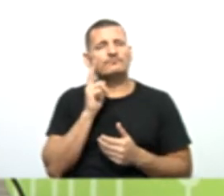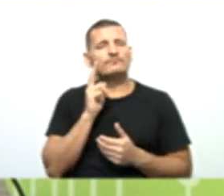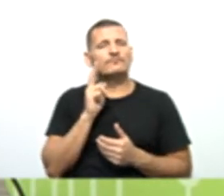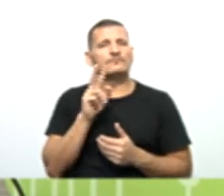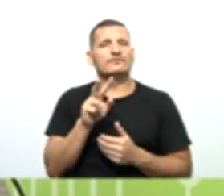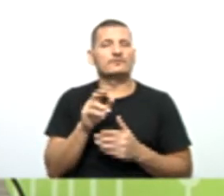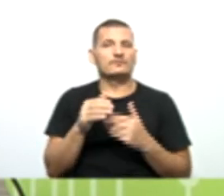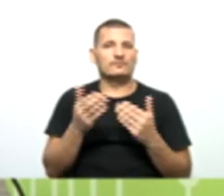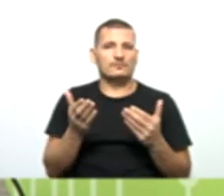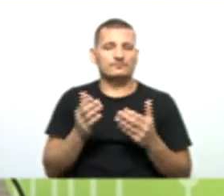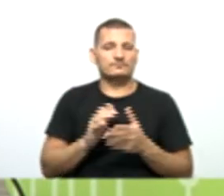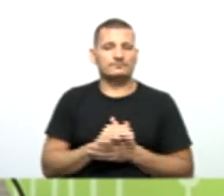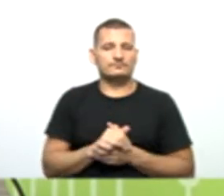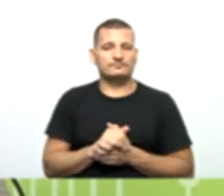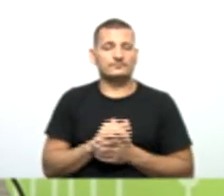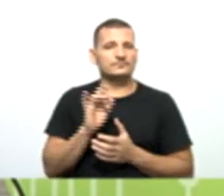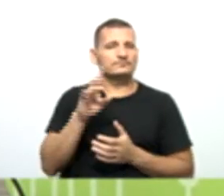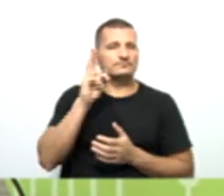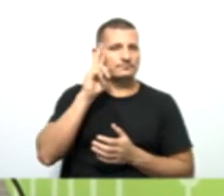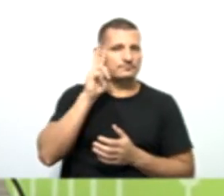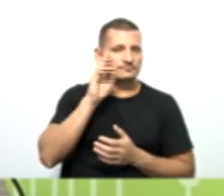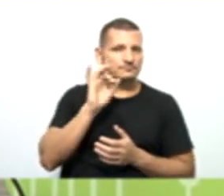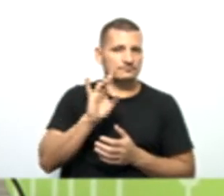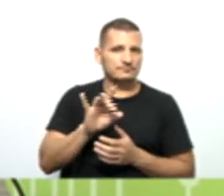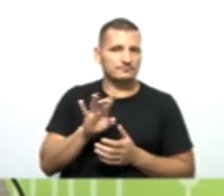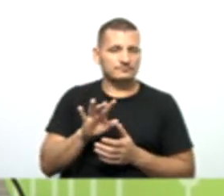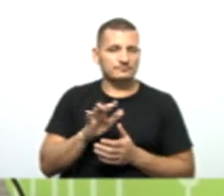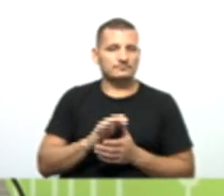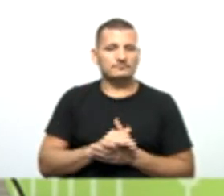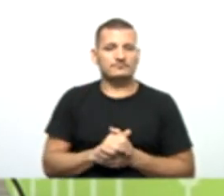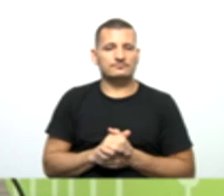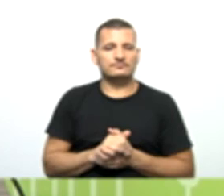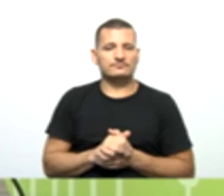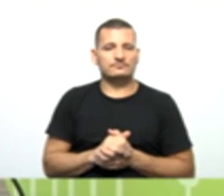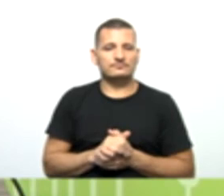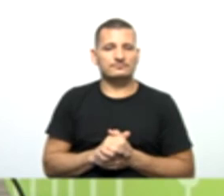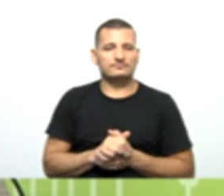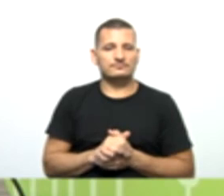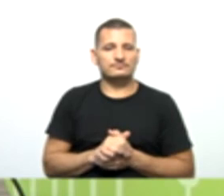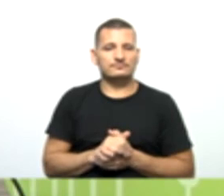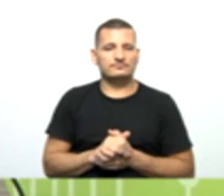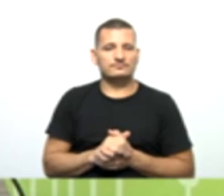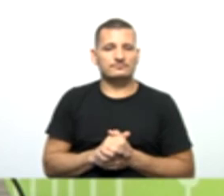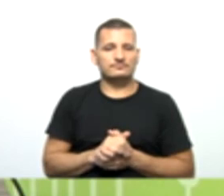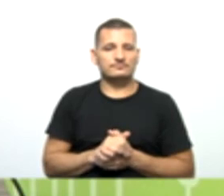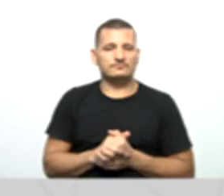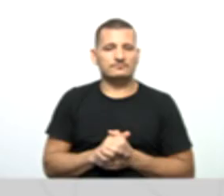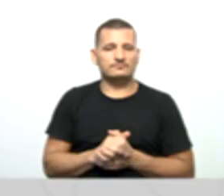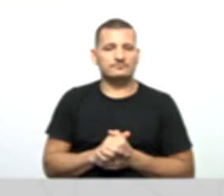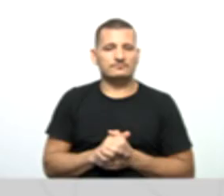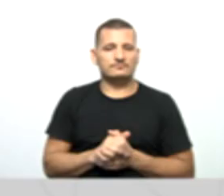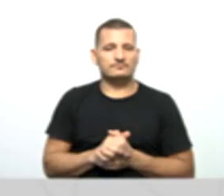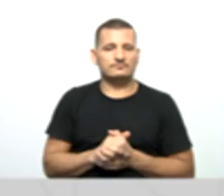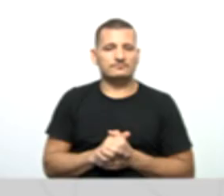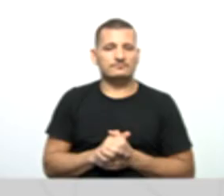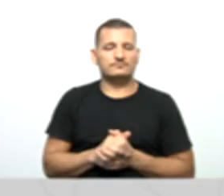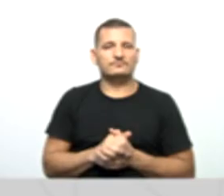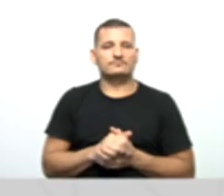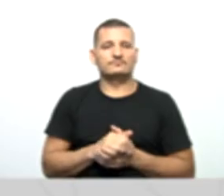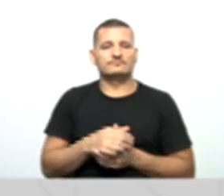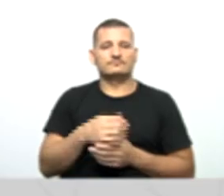relembrar, na verdade, que a gente já viu na nossa teleaula, vamos relembrar aqui na nossa atividade quais são esses passos. O primeiro é